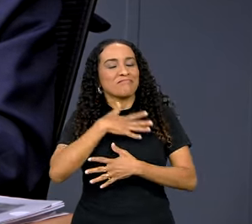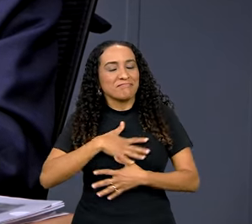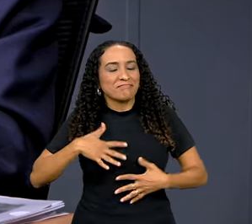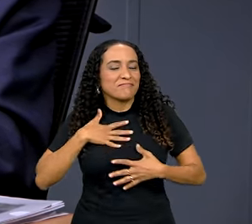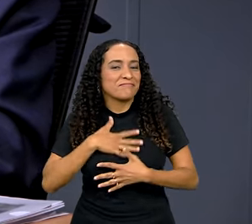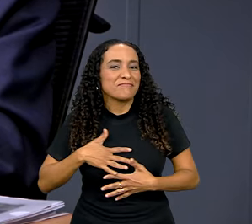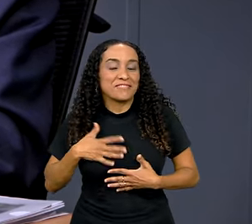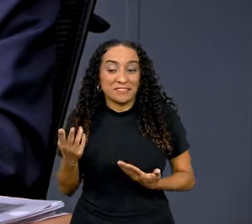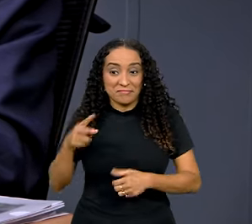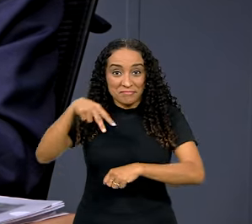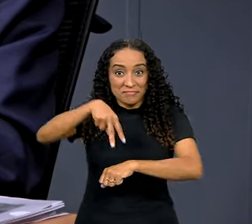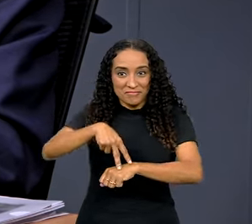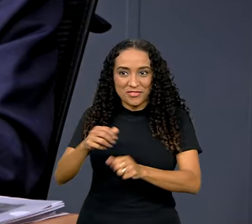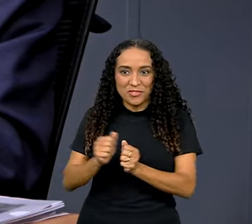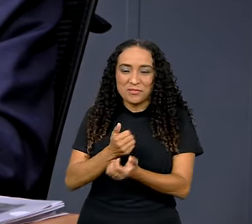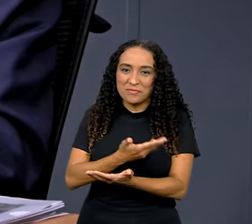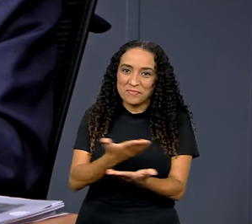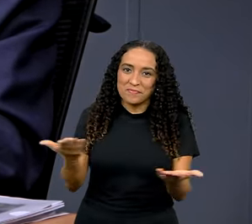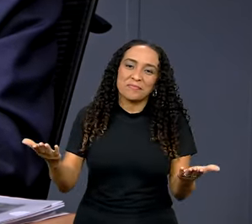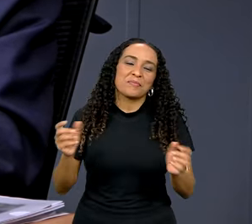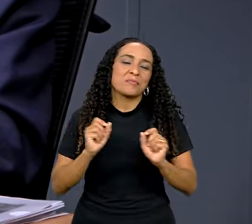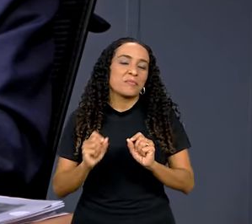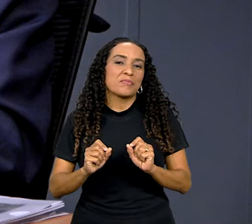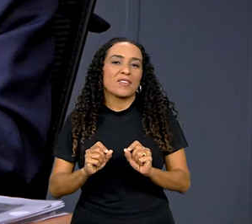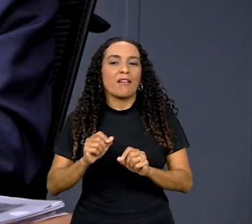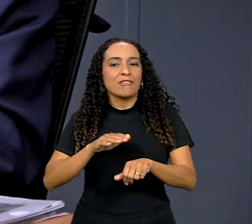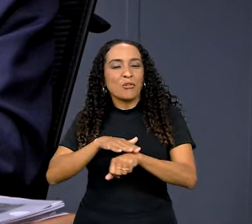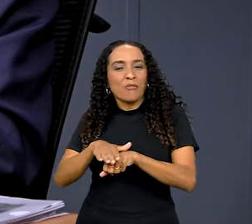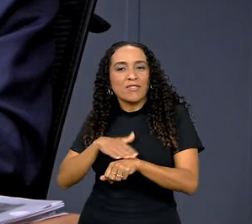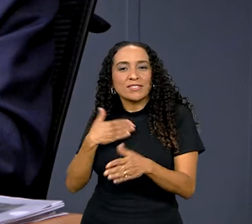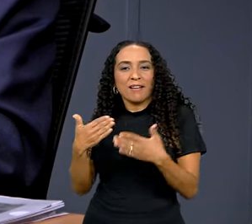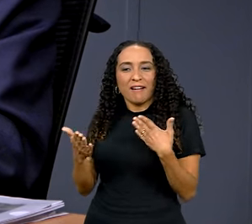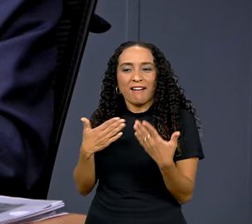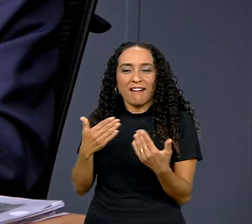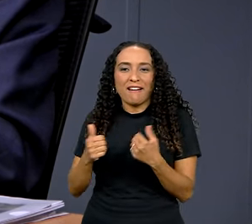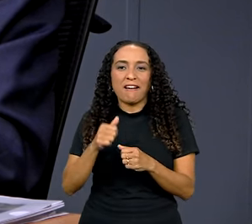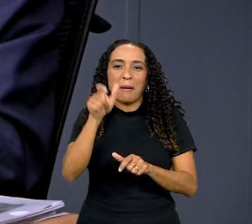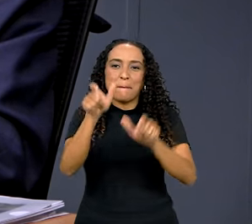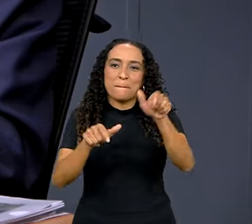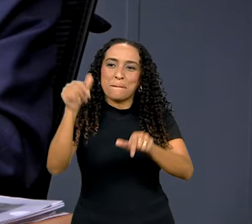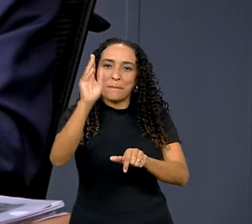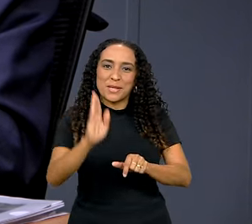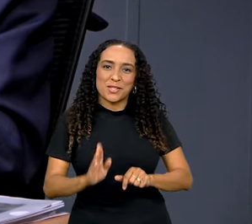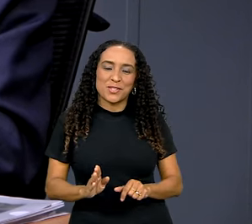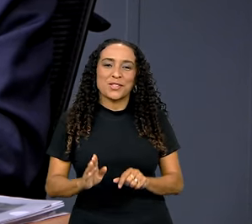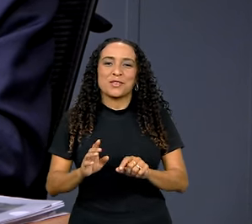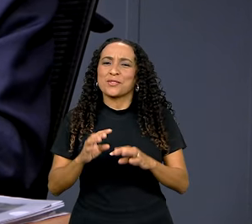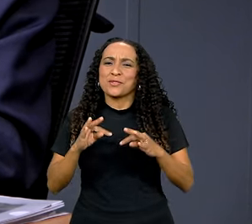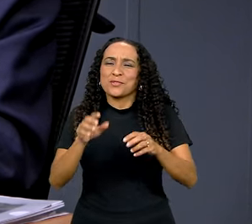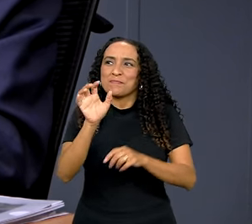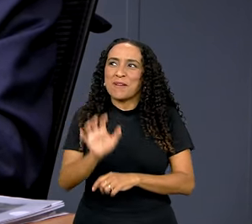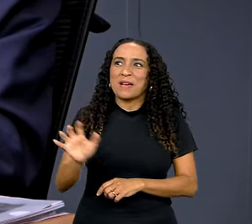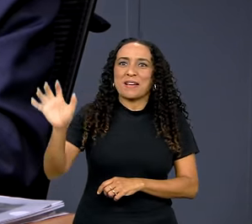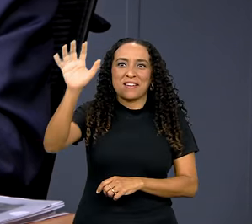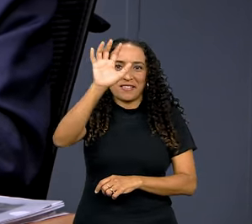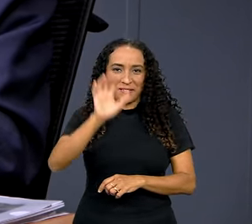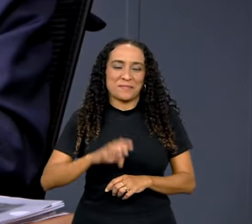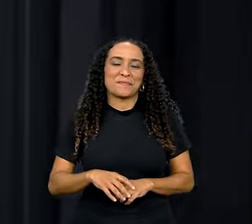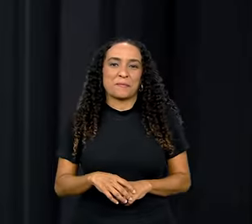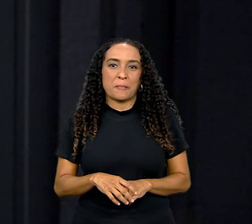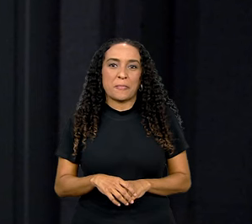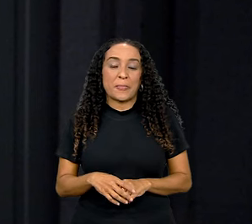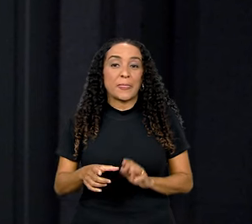prazer muito grande Érica est aqui com você e poder conversar com brasileiros e brasileiras de todas as